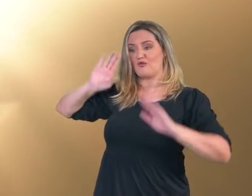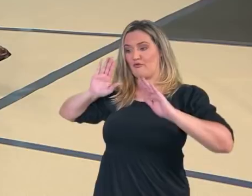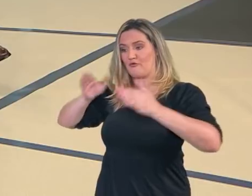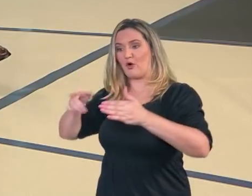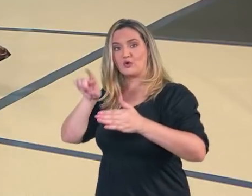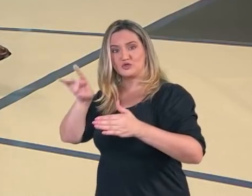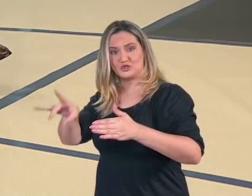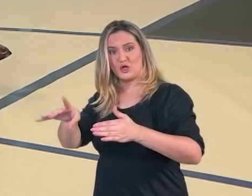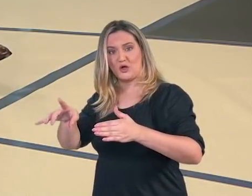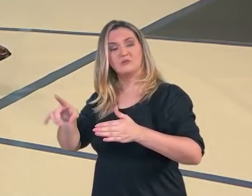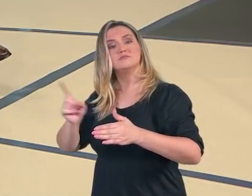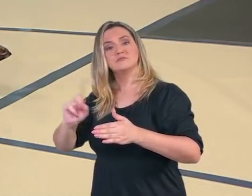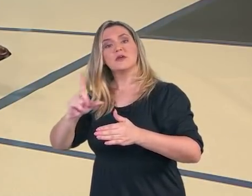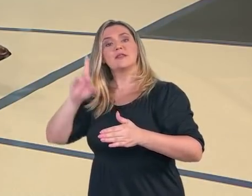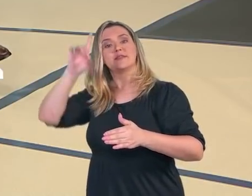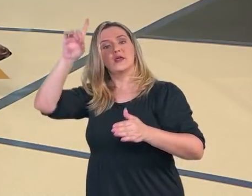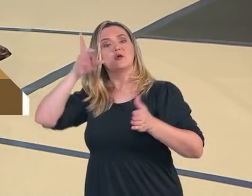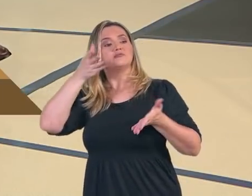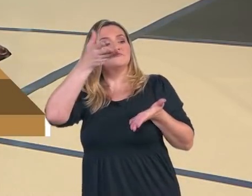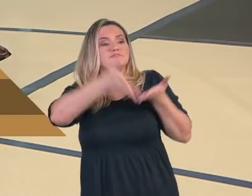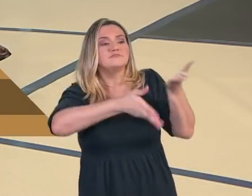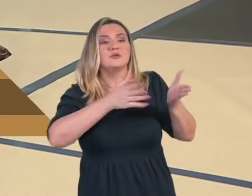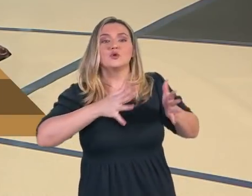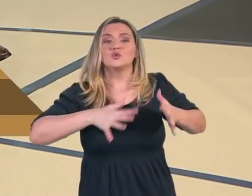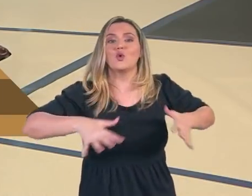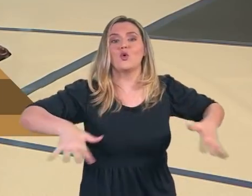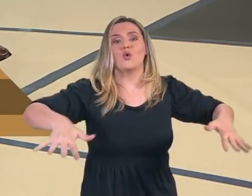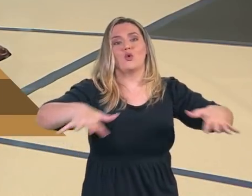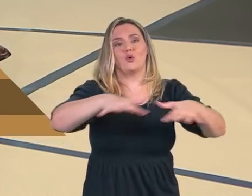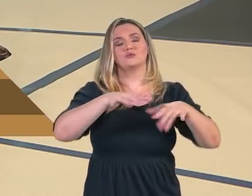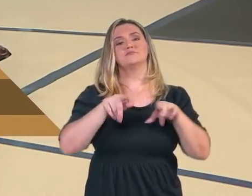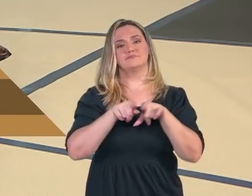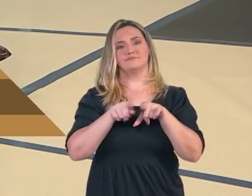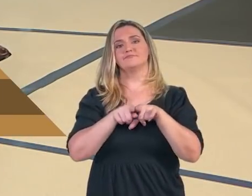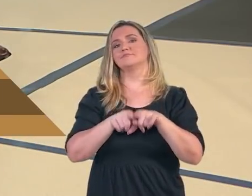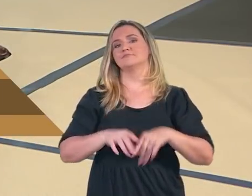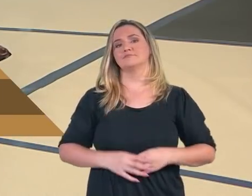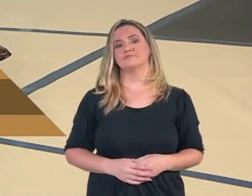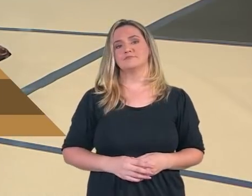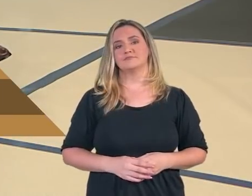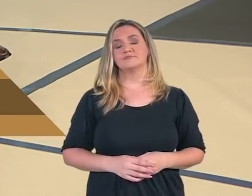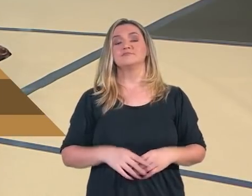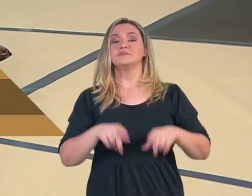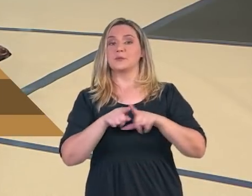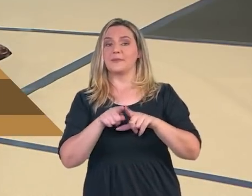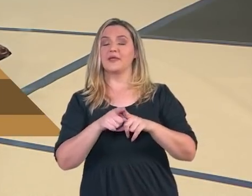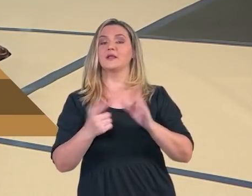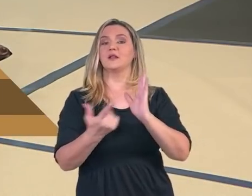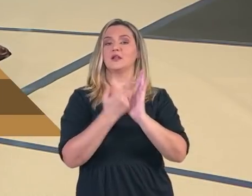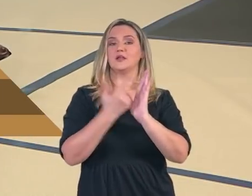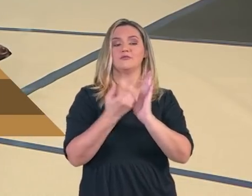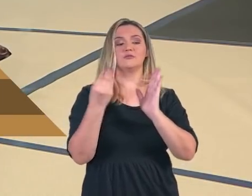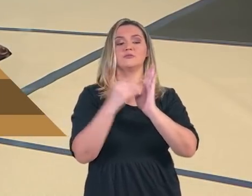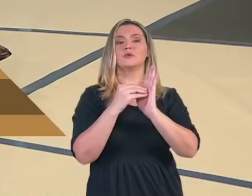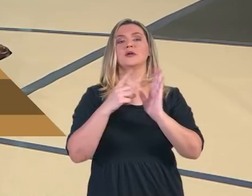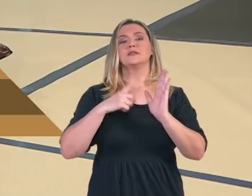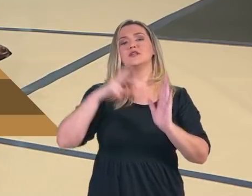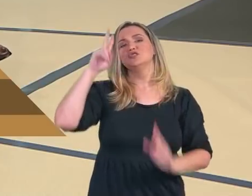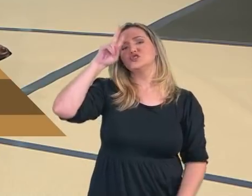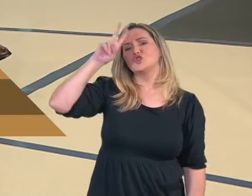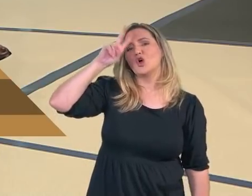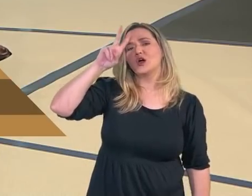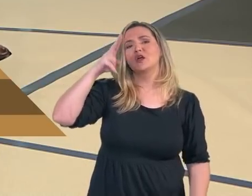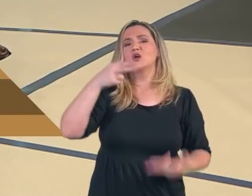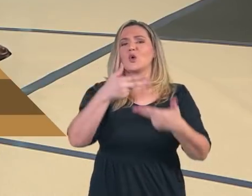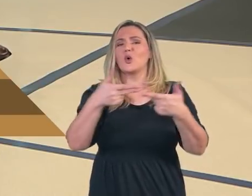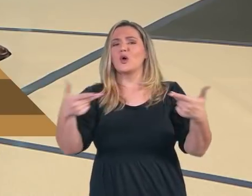todos. Além de mostrar, como eu já disse, o protagonismo heróico e ético de alguns não-judeus, o livro fala